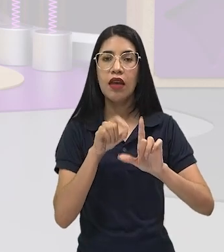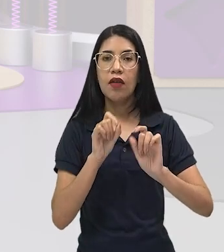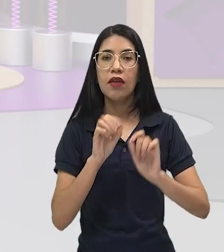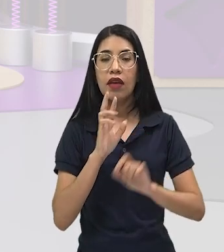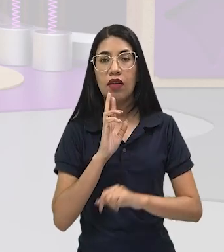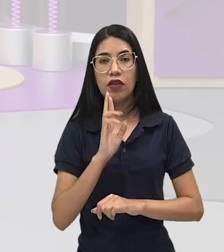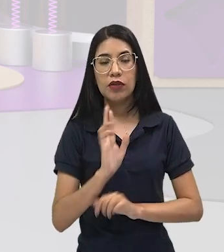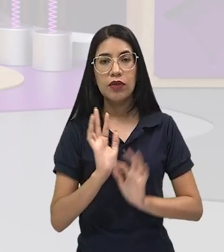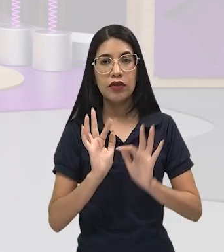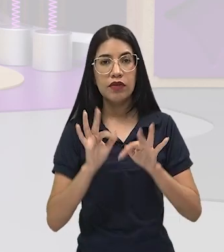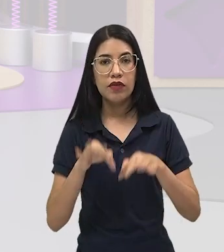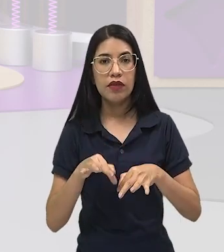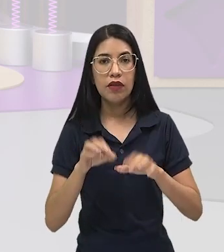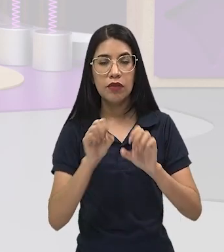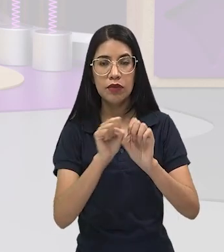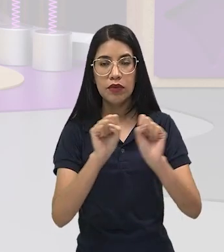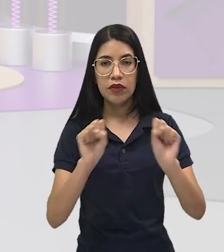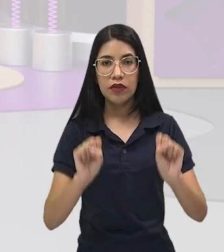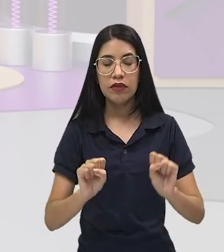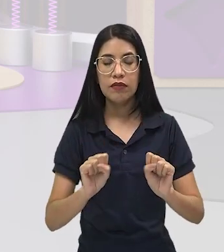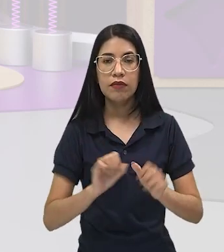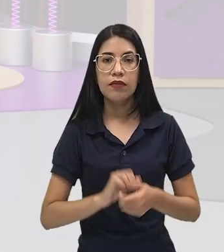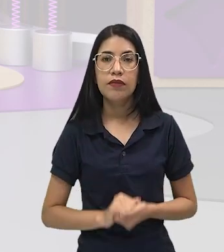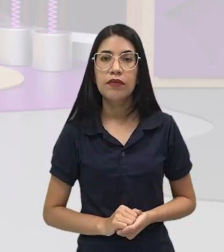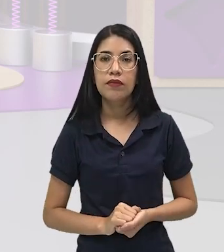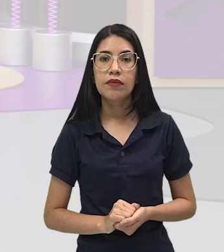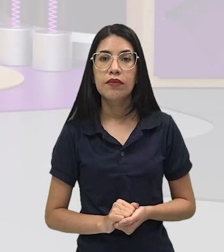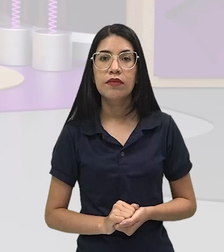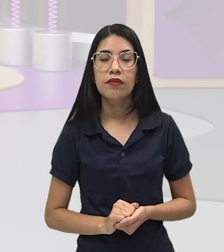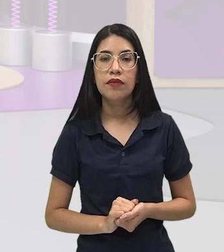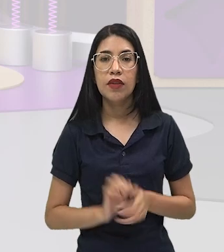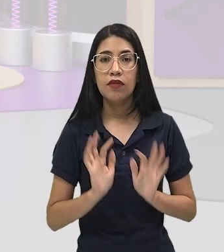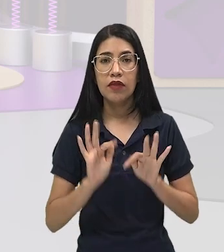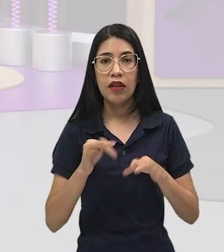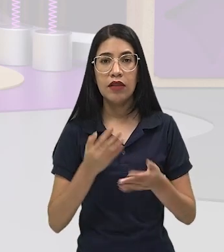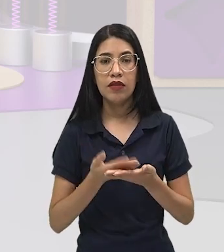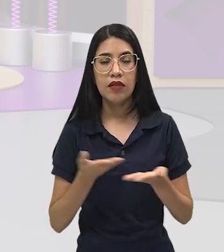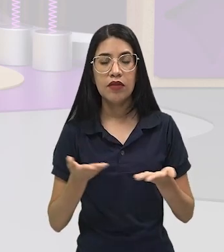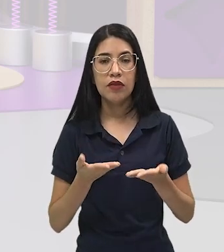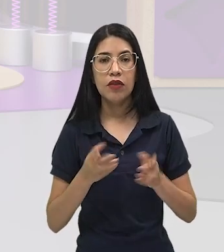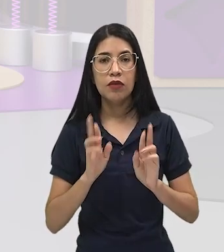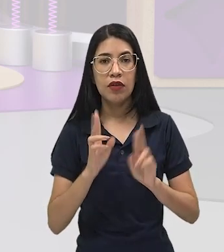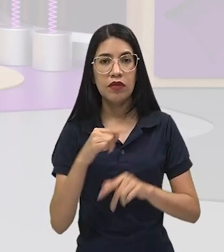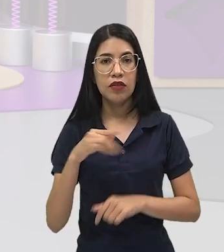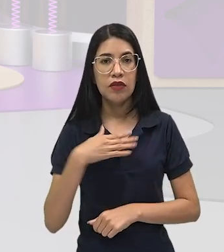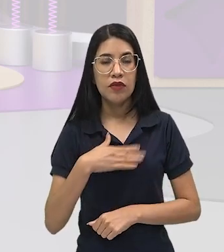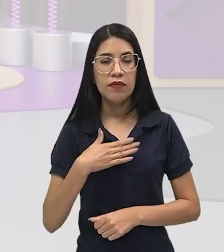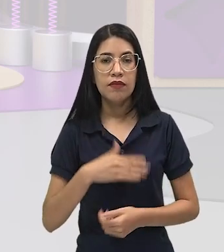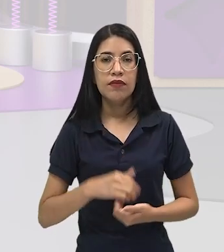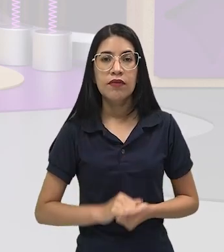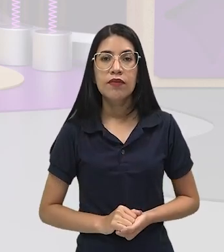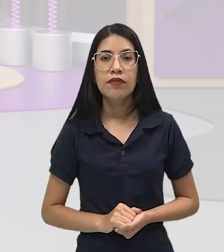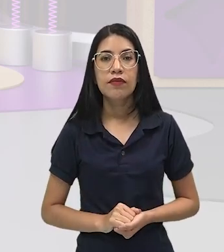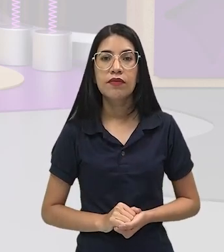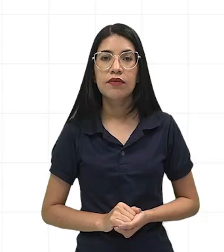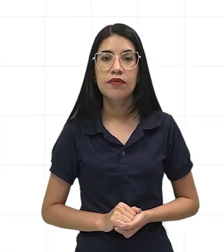solução do meu sisteminha. Eu vou ficando por aqui, espero que vocês tenham gostado.